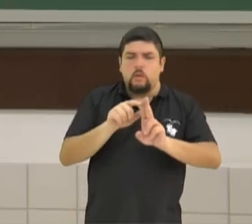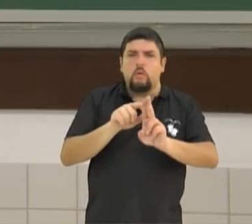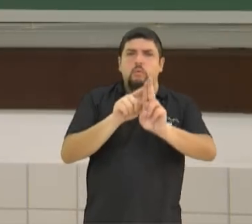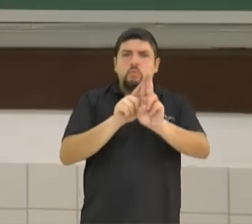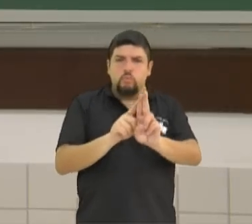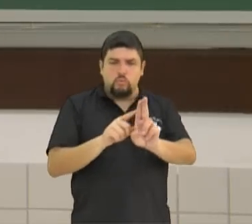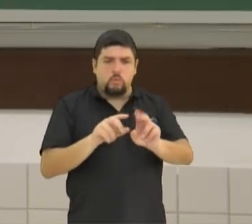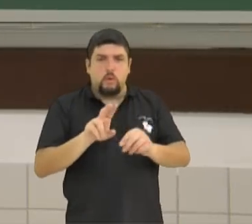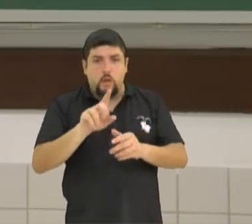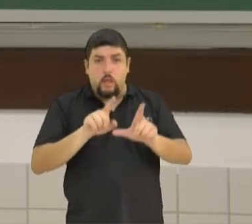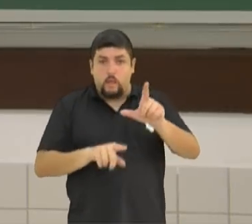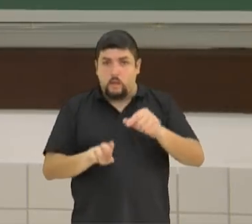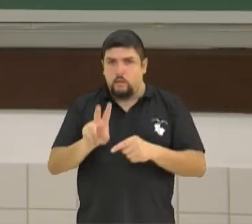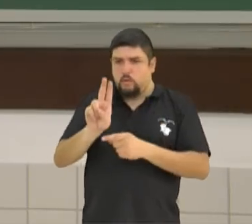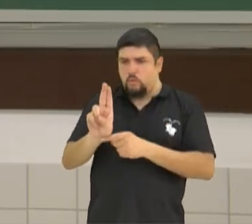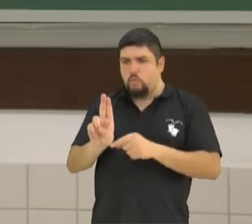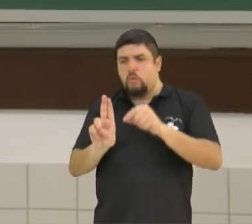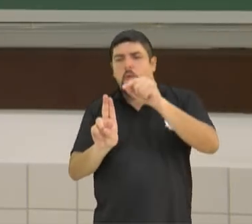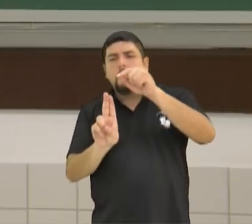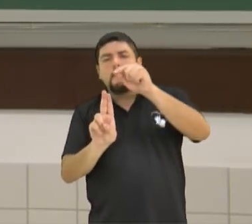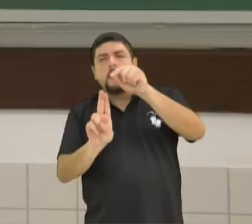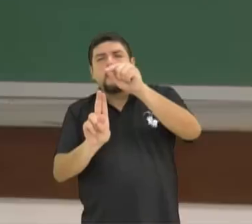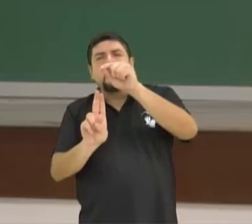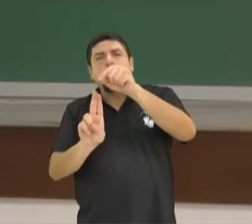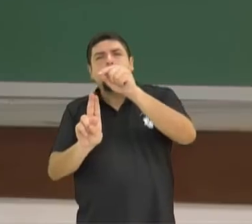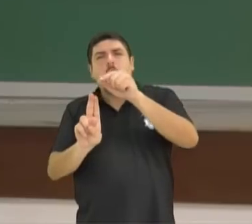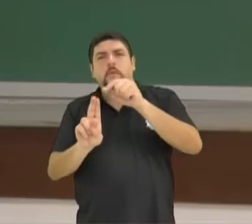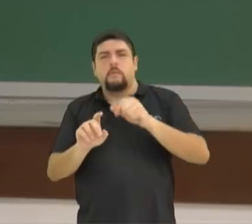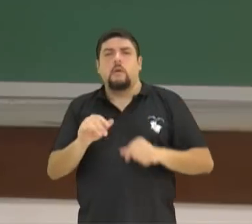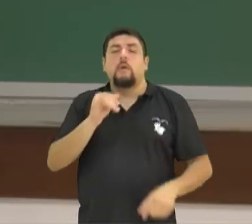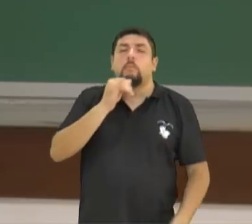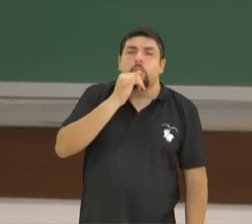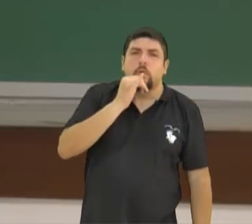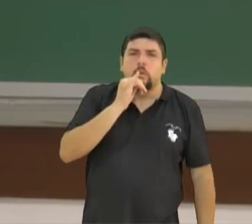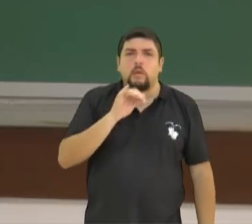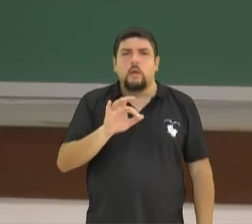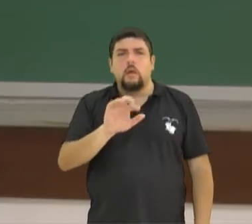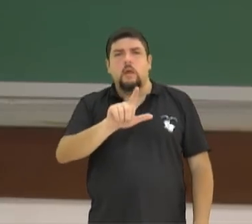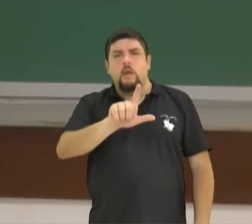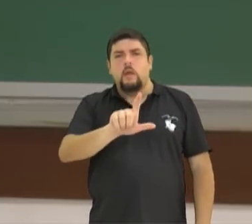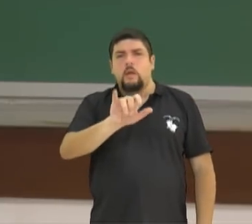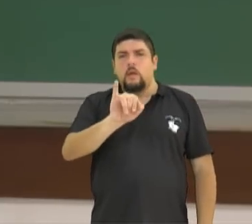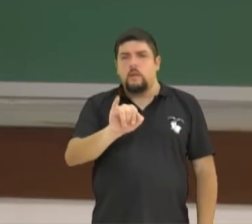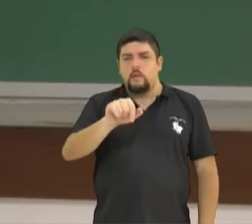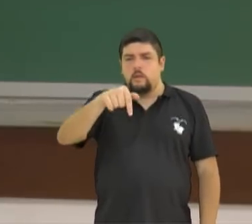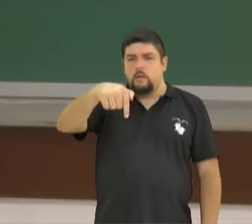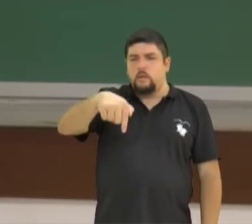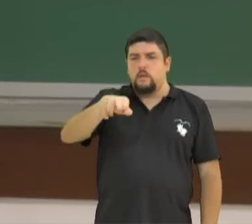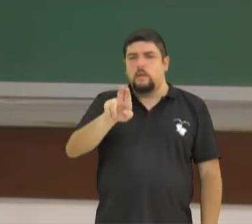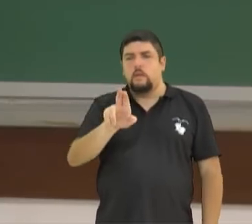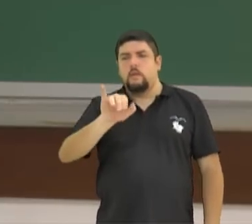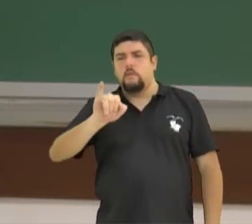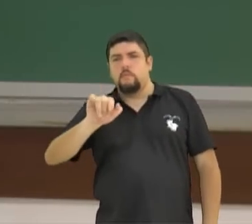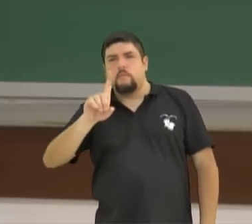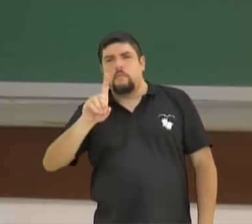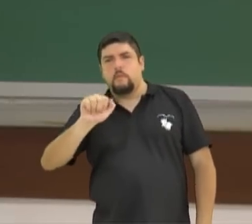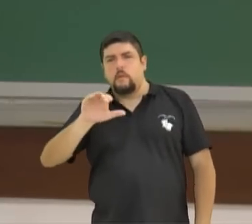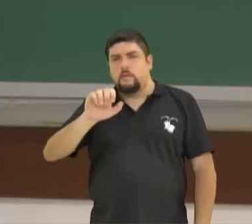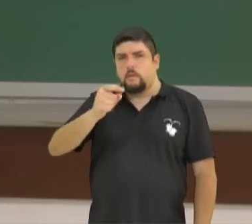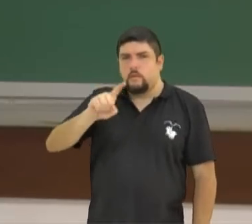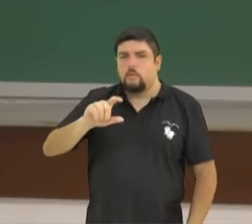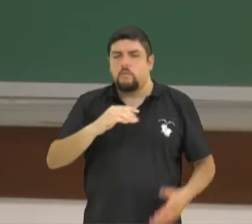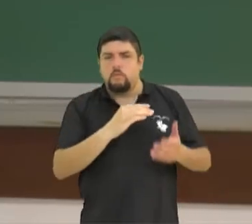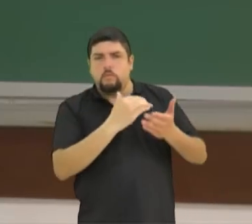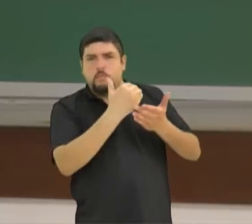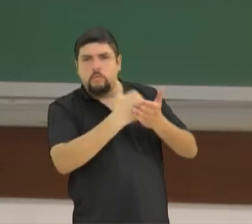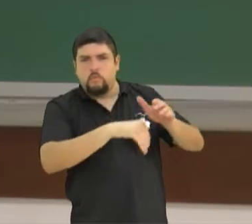da letra U para algumas palavras. Né? Então, liquidificador, liquidação, linguiça. Antigamente,